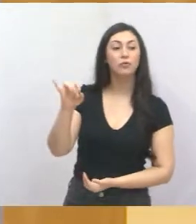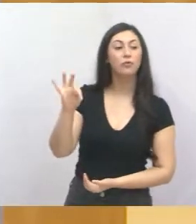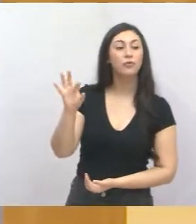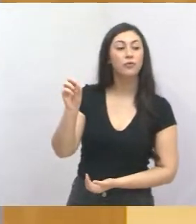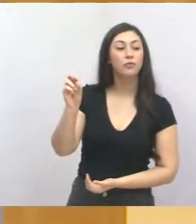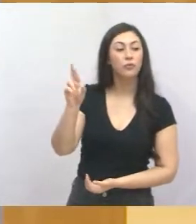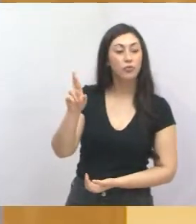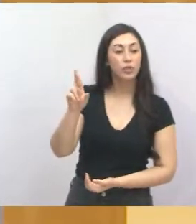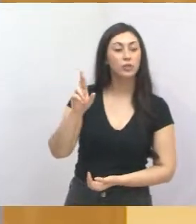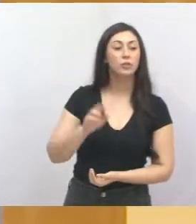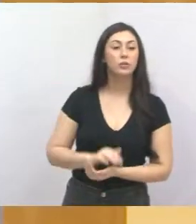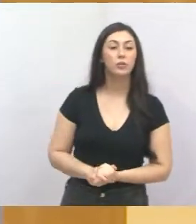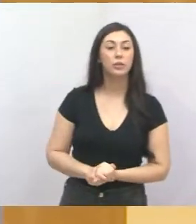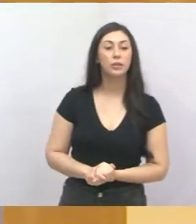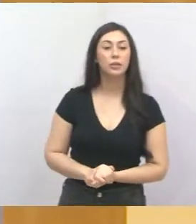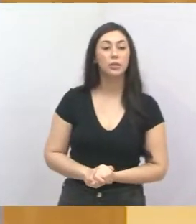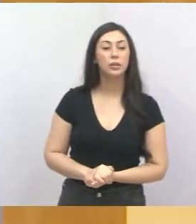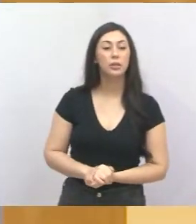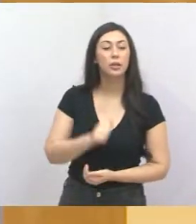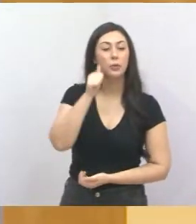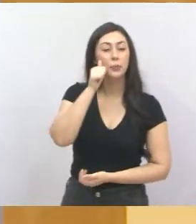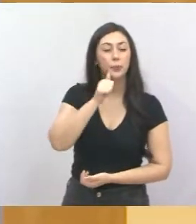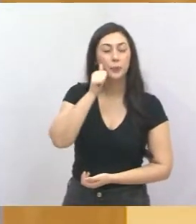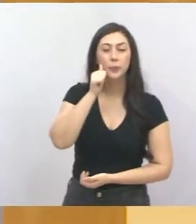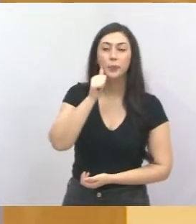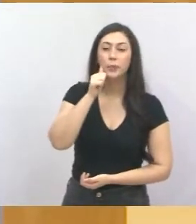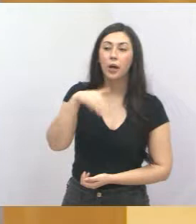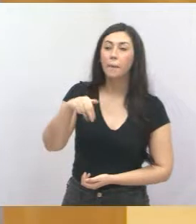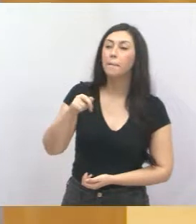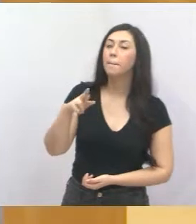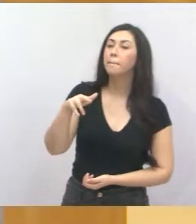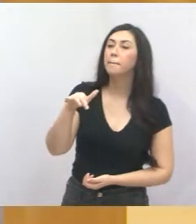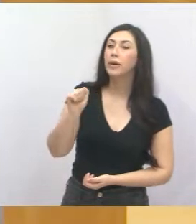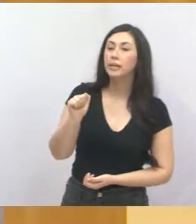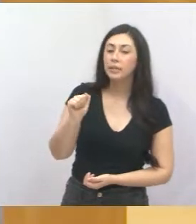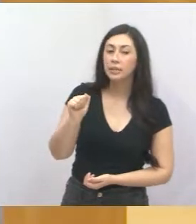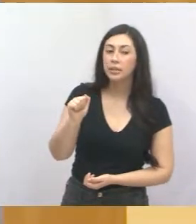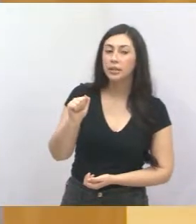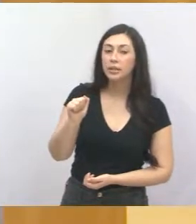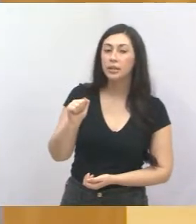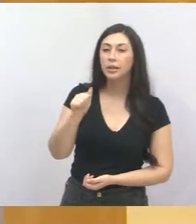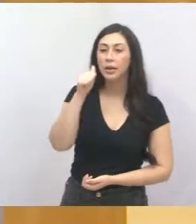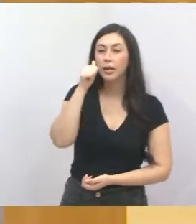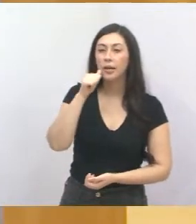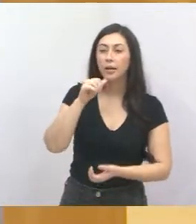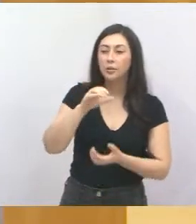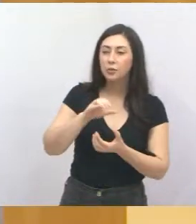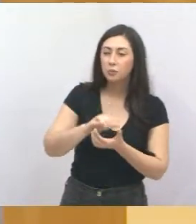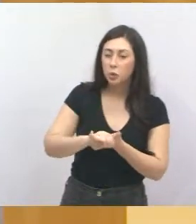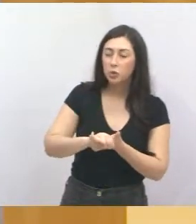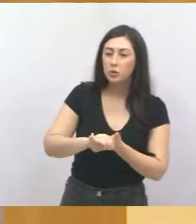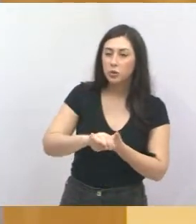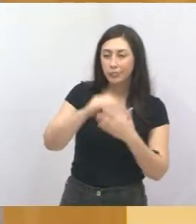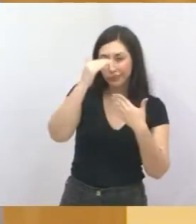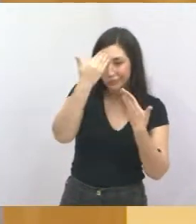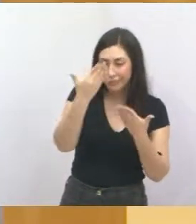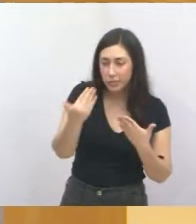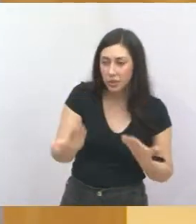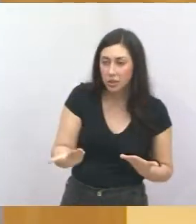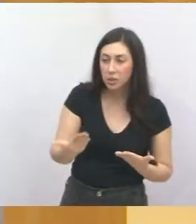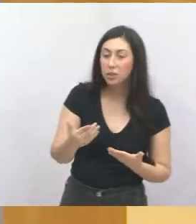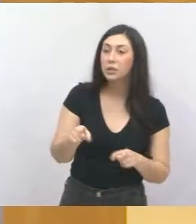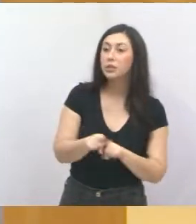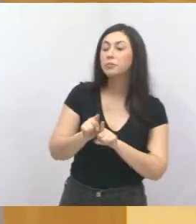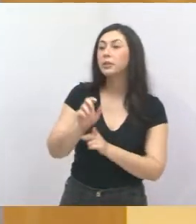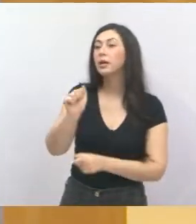aqui presentes, a dona Maria de Lourdes, esposa do homenageado, a